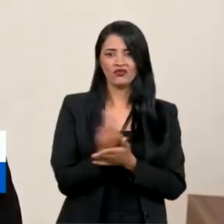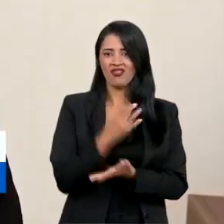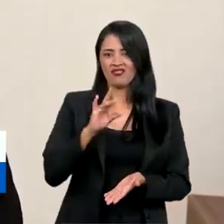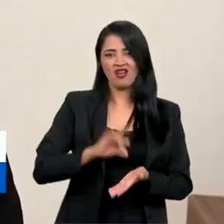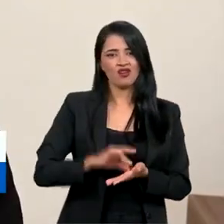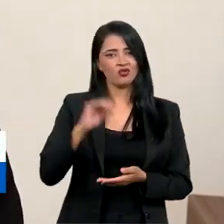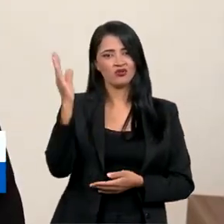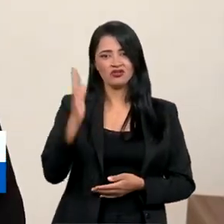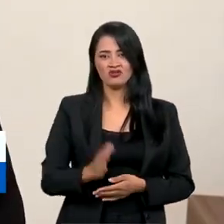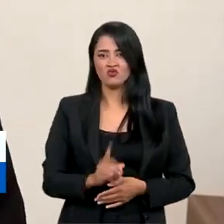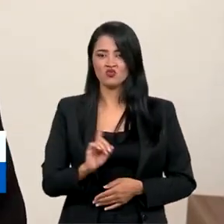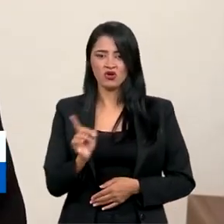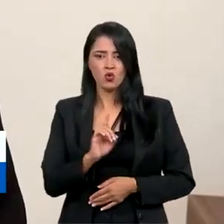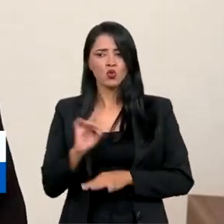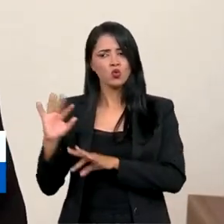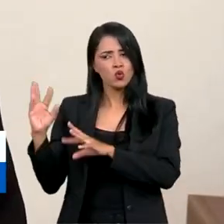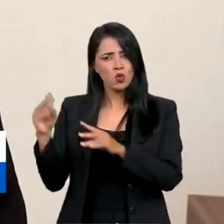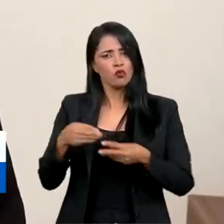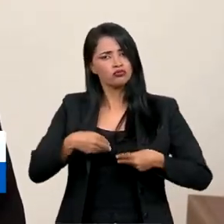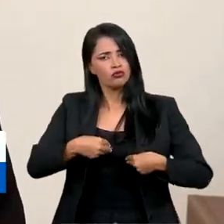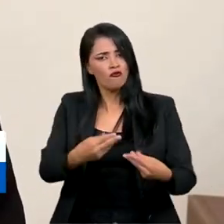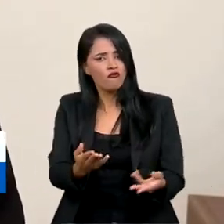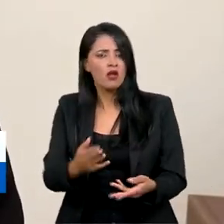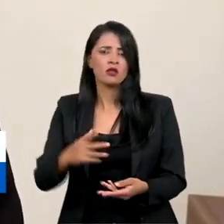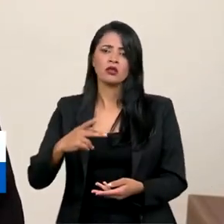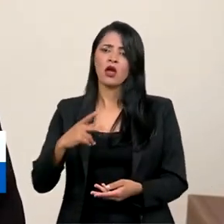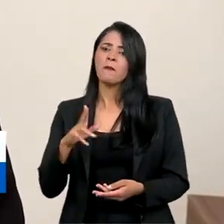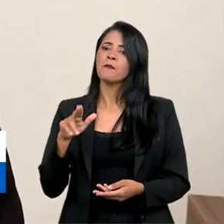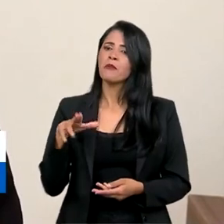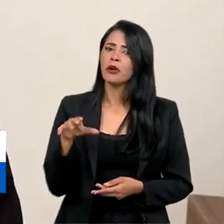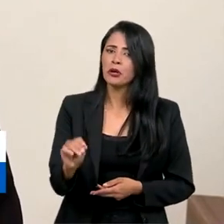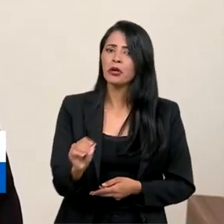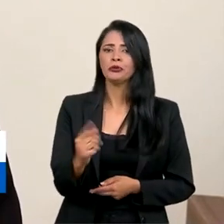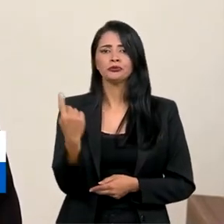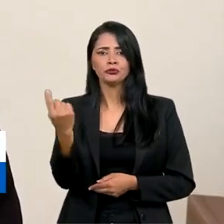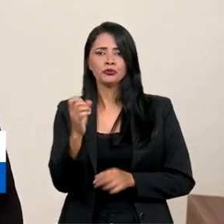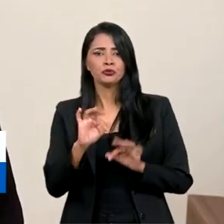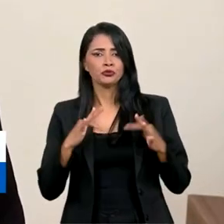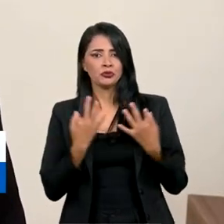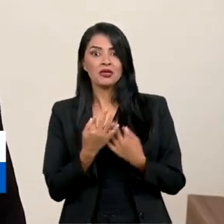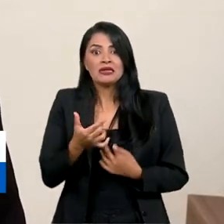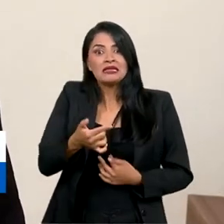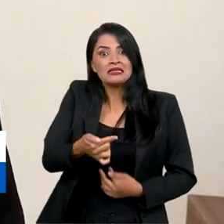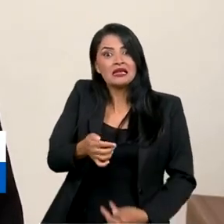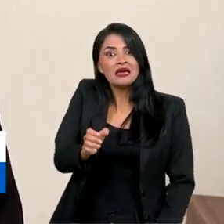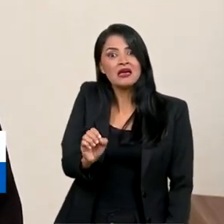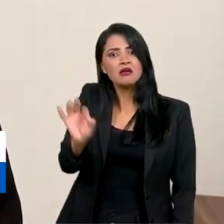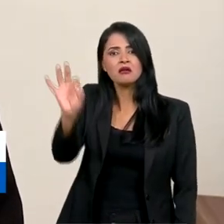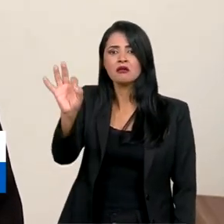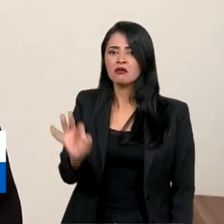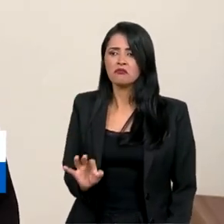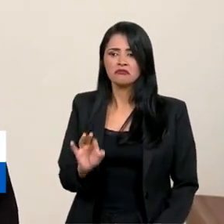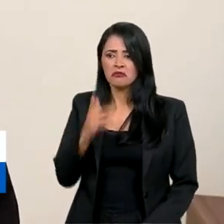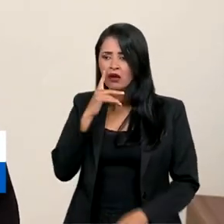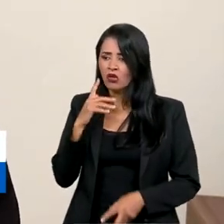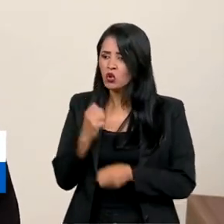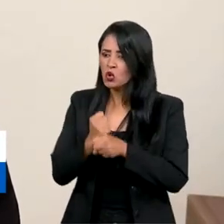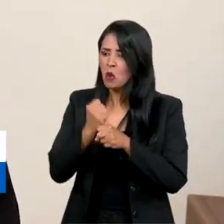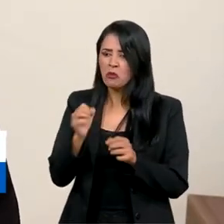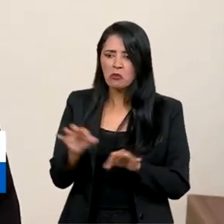de todas as operadoras de plano que ofertam planos individuais ou familiares no mercado 70% delas a conta não fecha